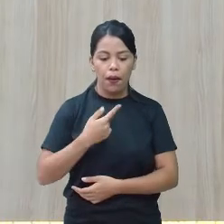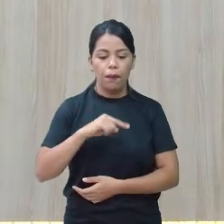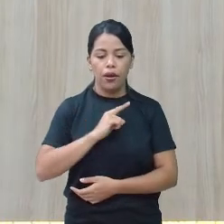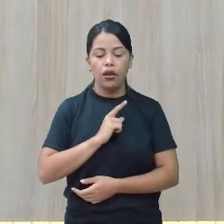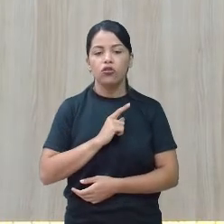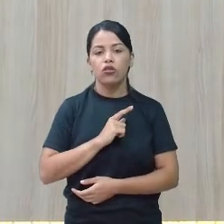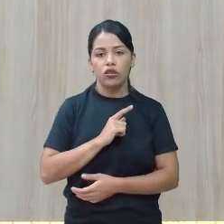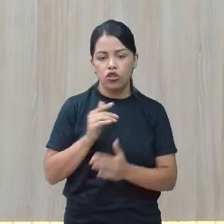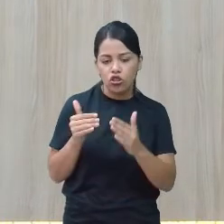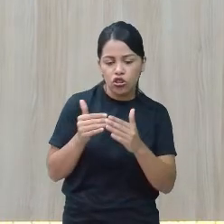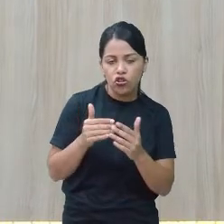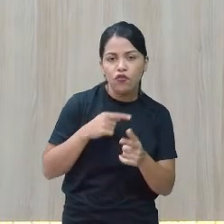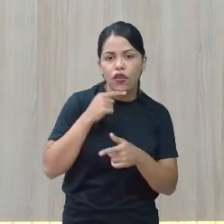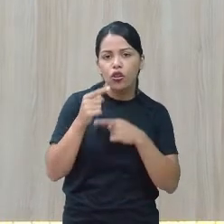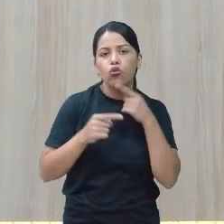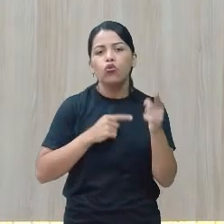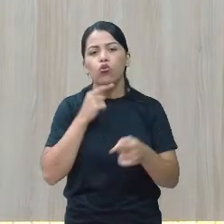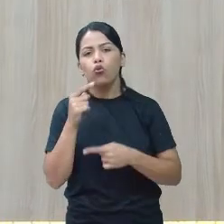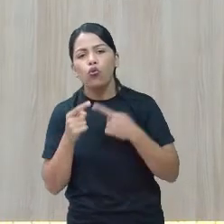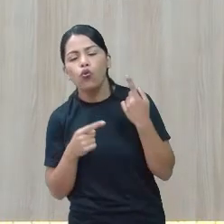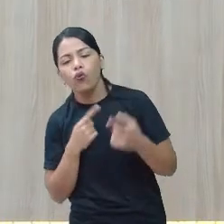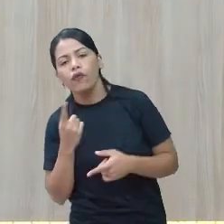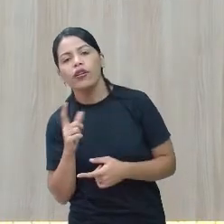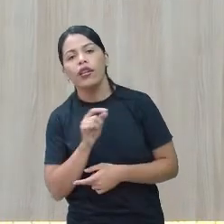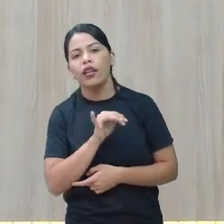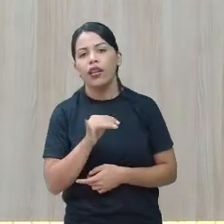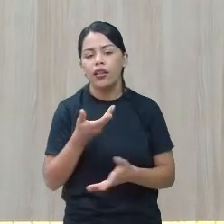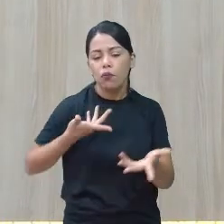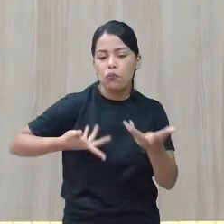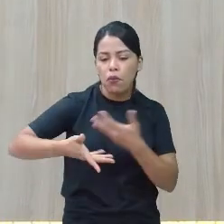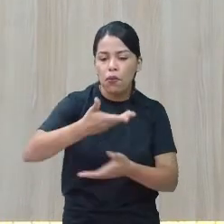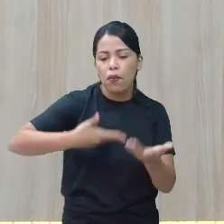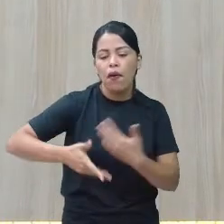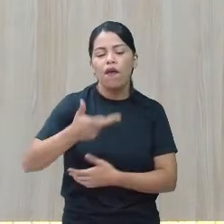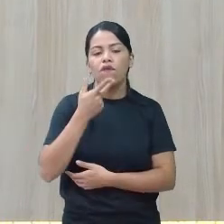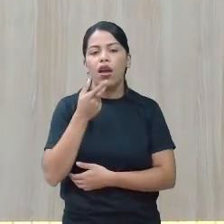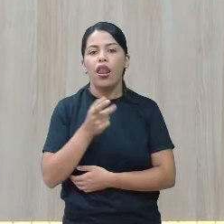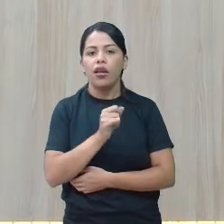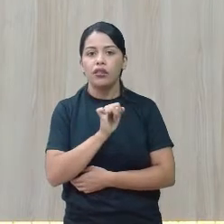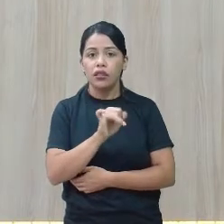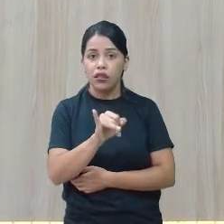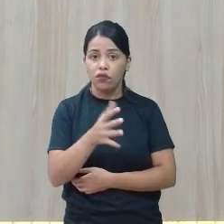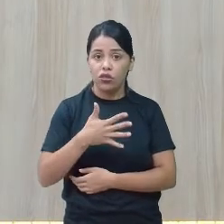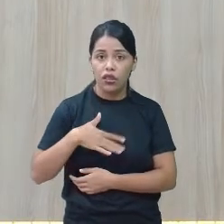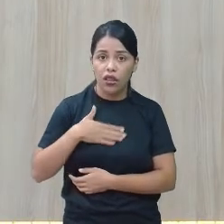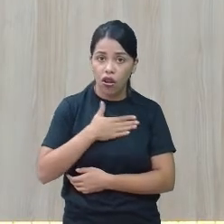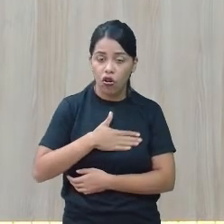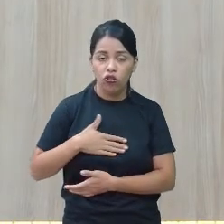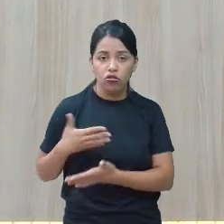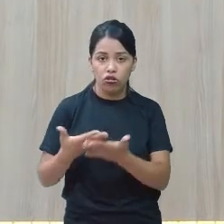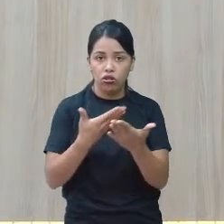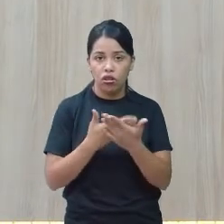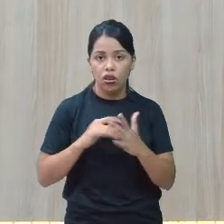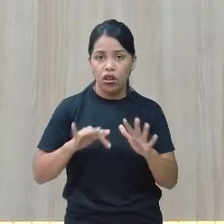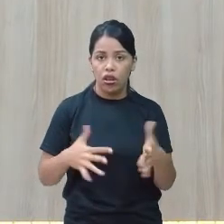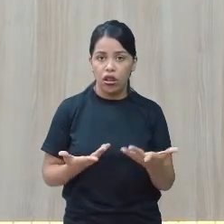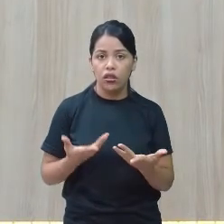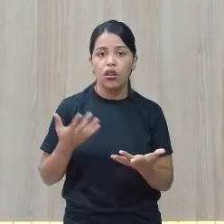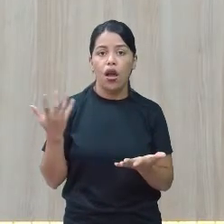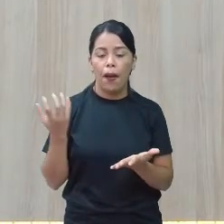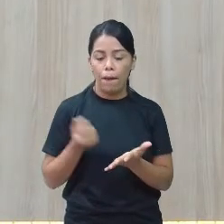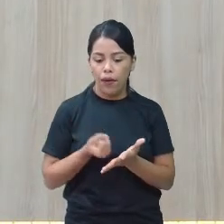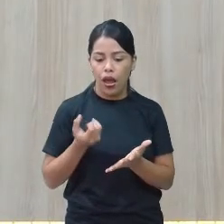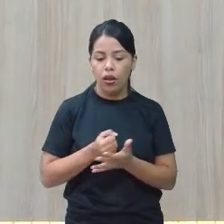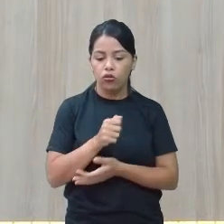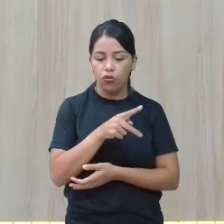falar sobre os seus questionamentos e até dizer se vocês estão gostando ou não da aula. Então, fiquem ligados aí, baixem o app do Educa